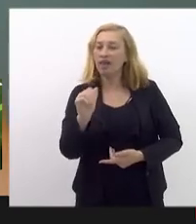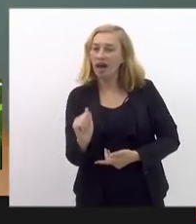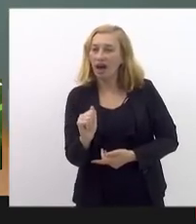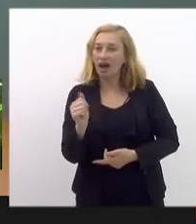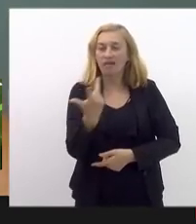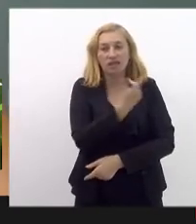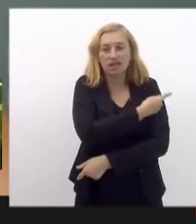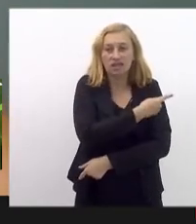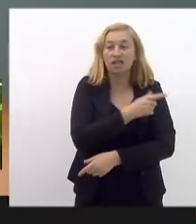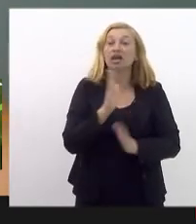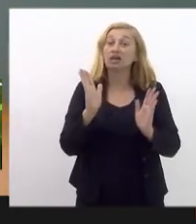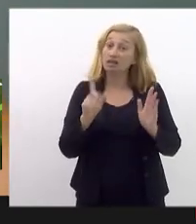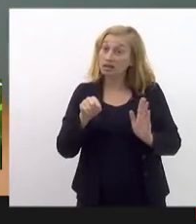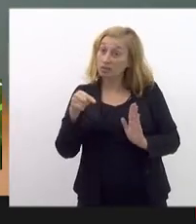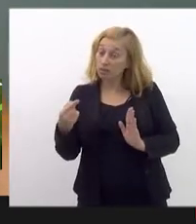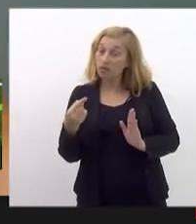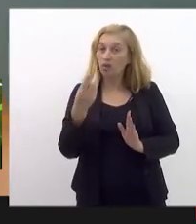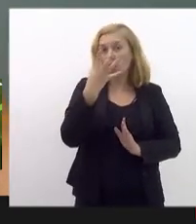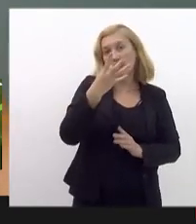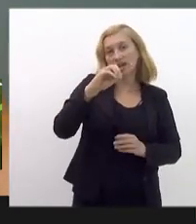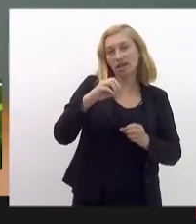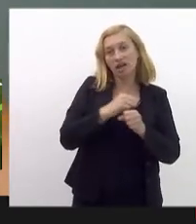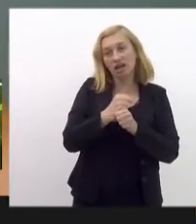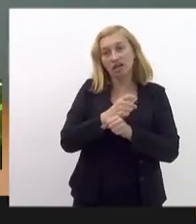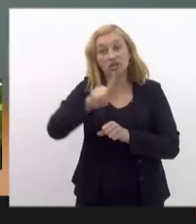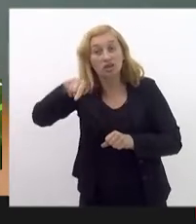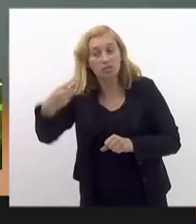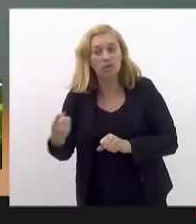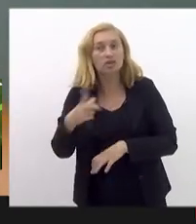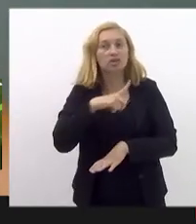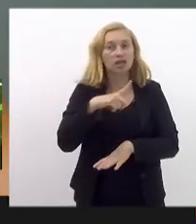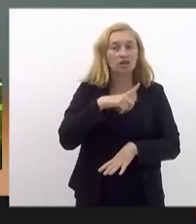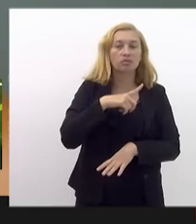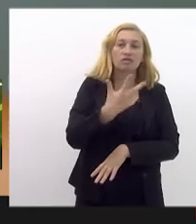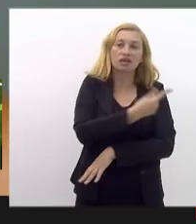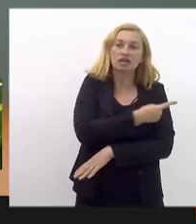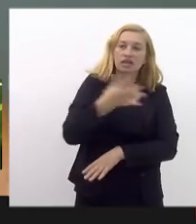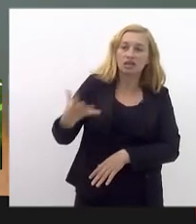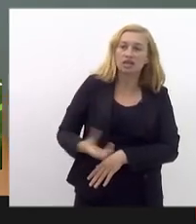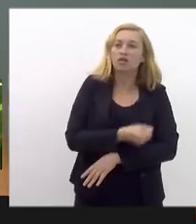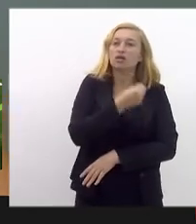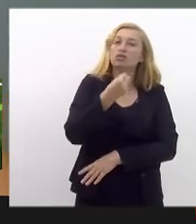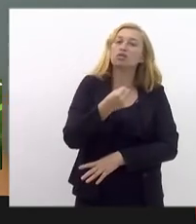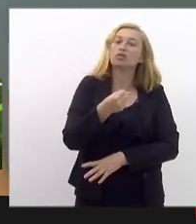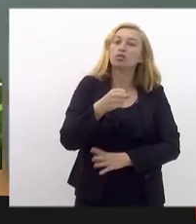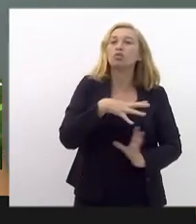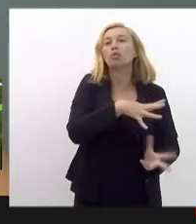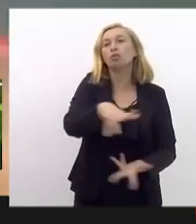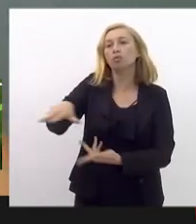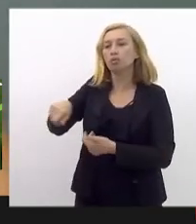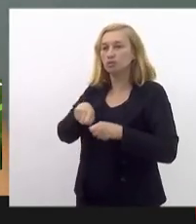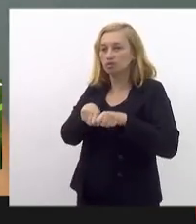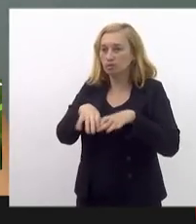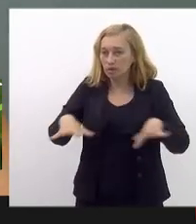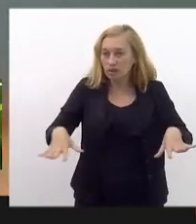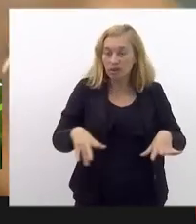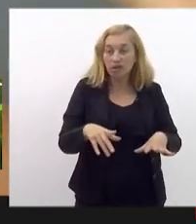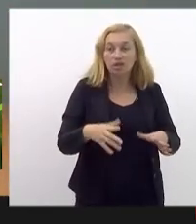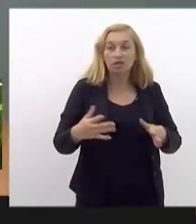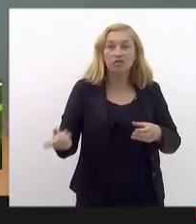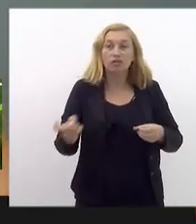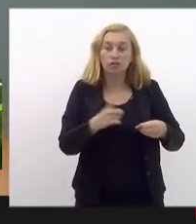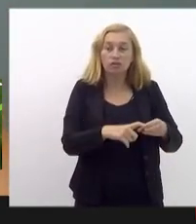vacina de RNA, e aí... 40 anos depois, a gente tem uma vacina que salvou o mundo, né, da pandemia, e a gente está podendo voltar.